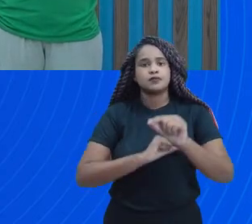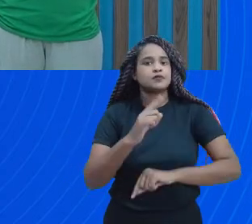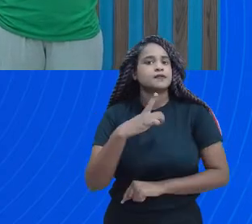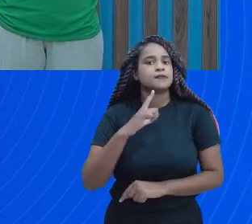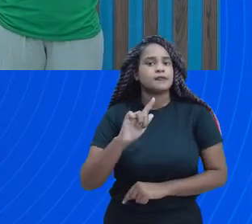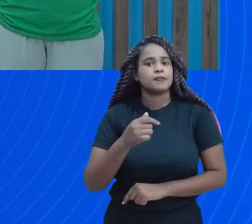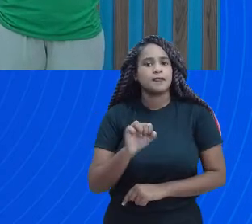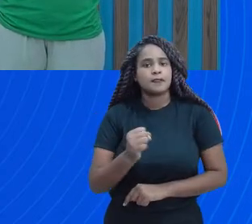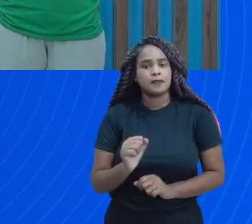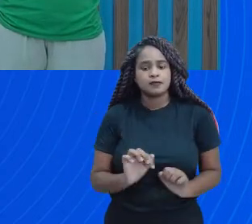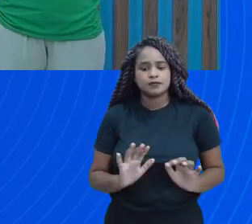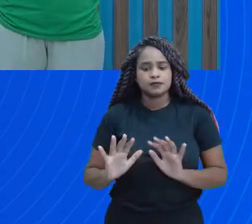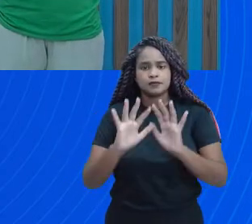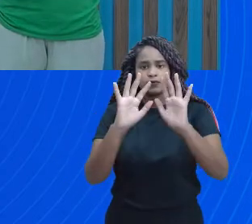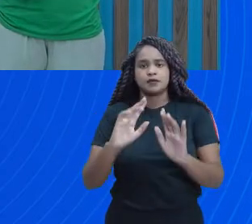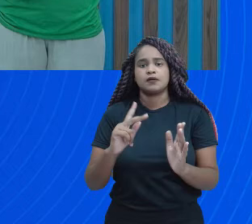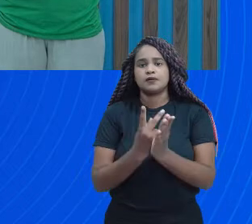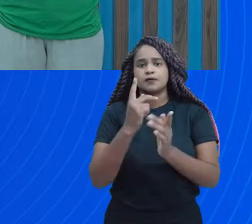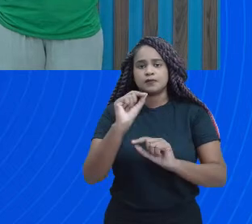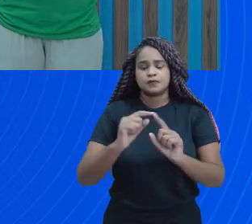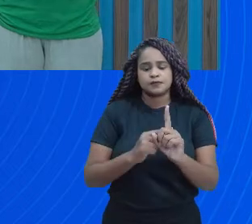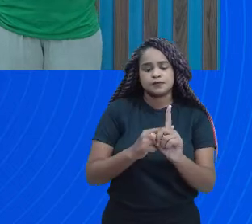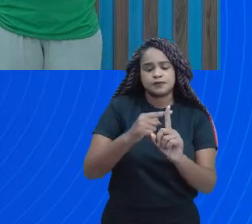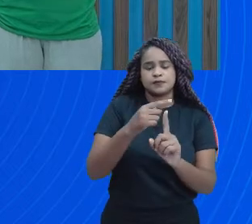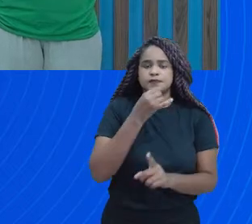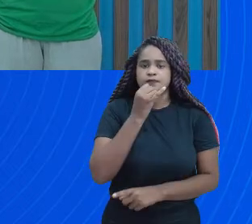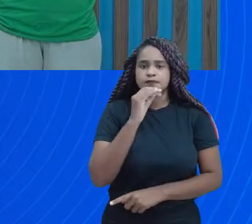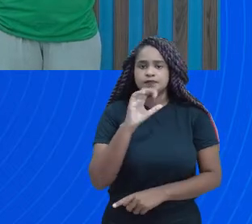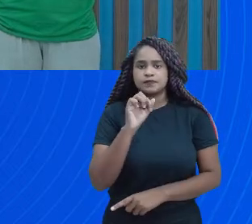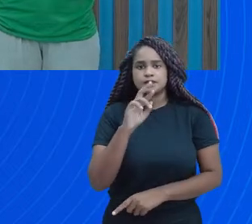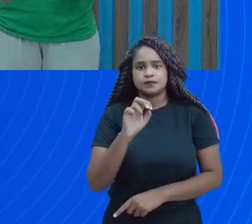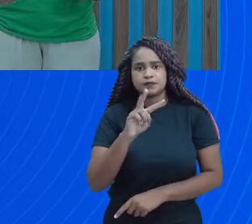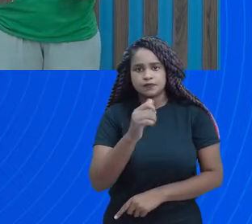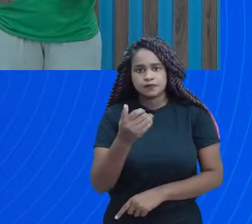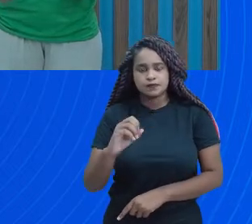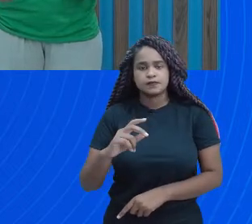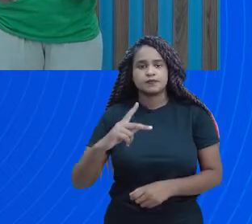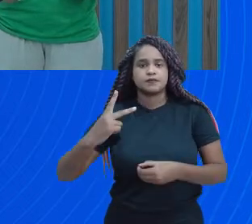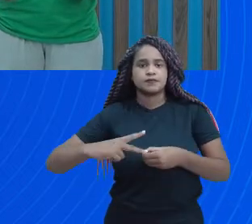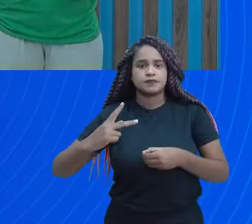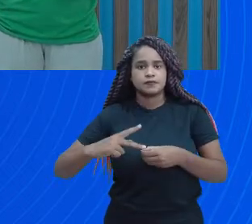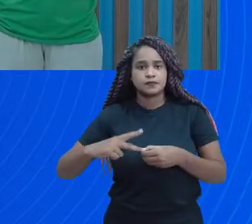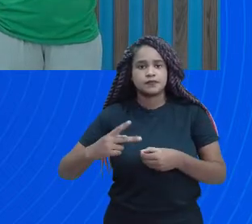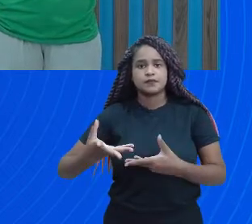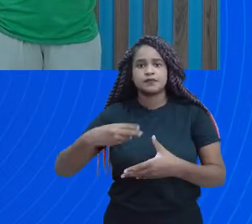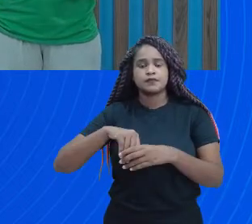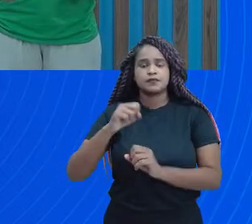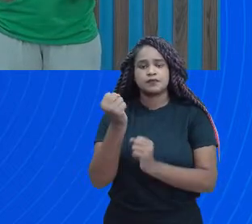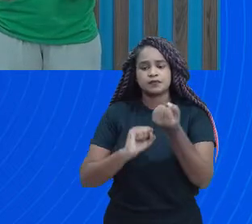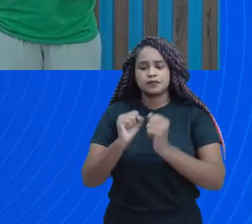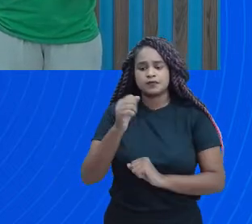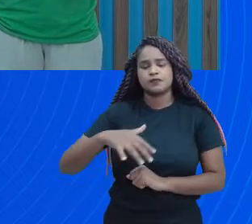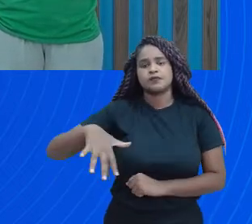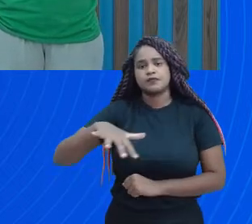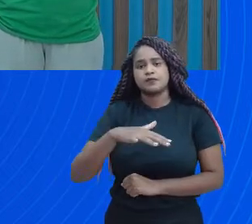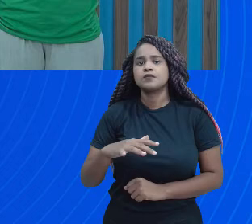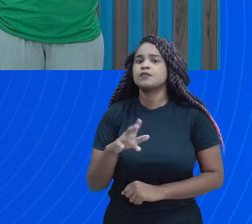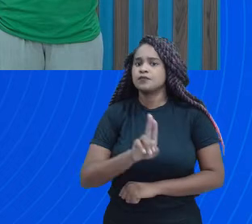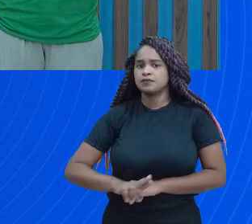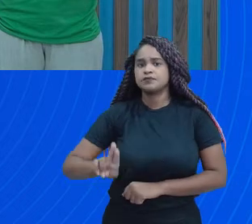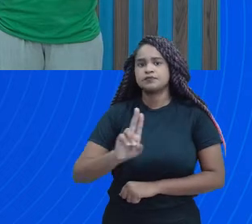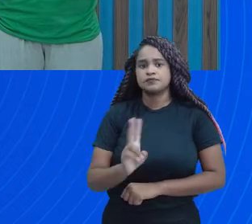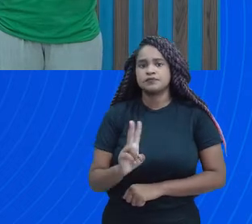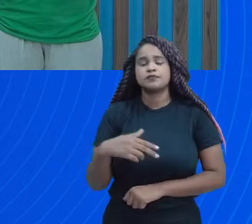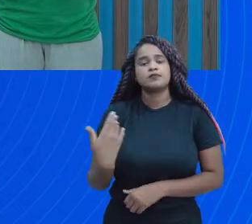planeta. Então, é o carvão, o petróleo que se utiliza muito nas indústrias, né, nas fábricas. A